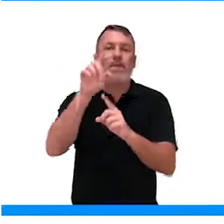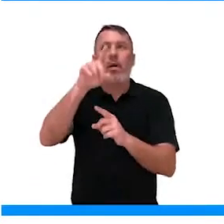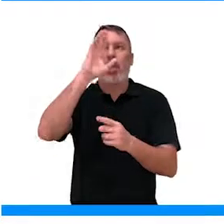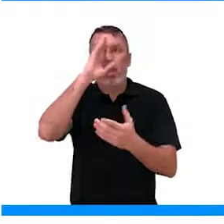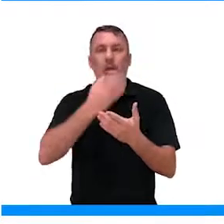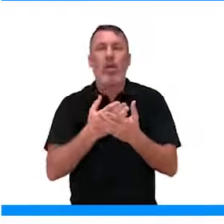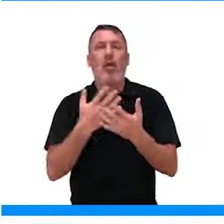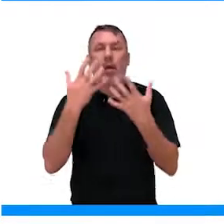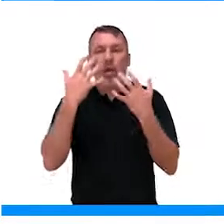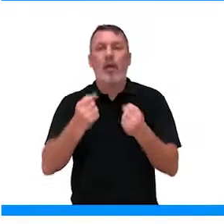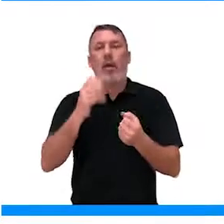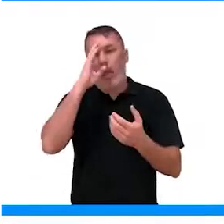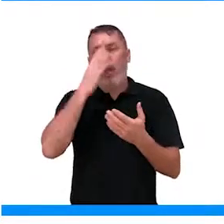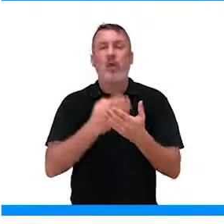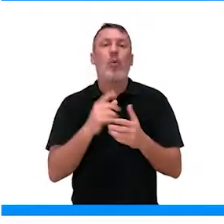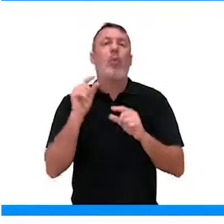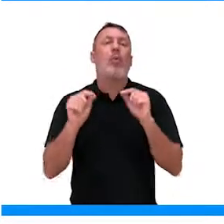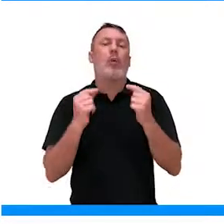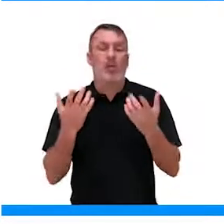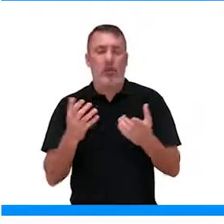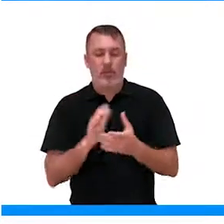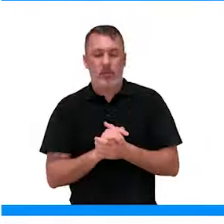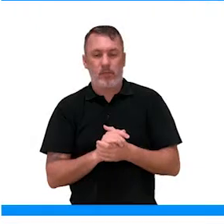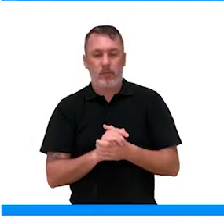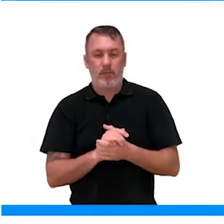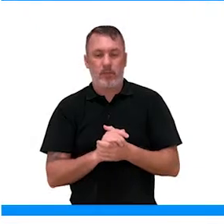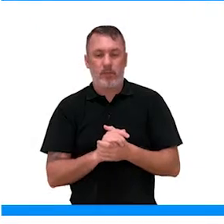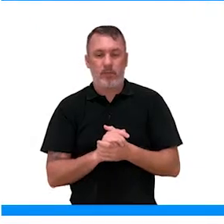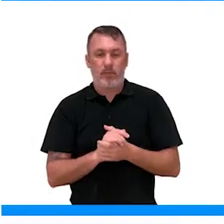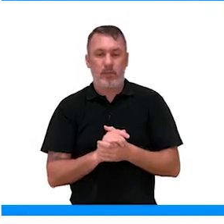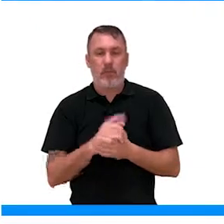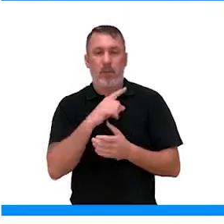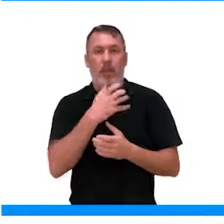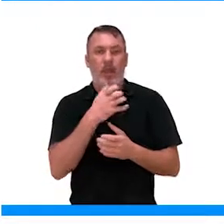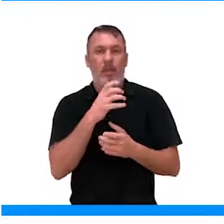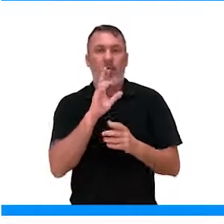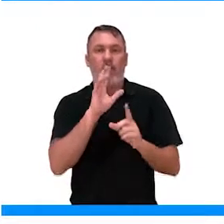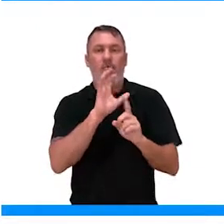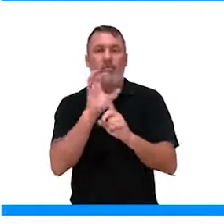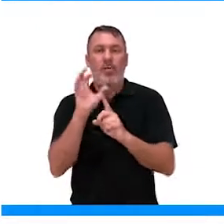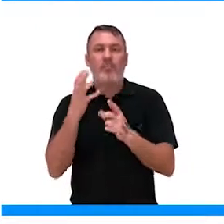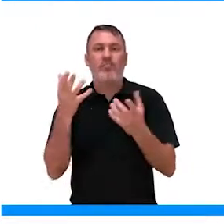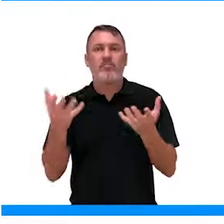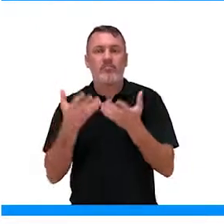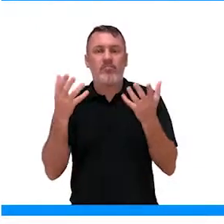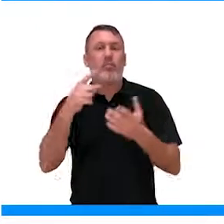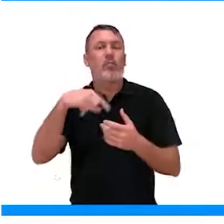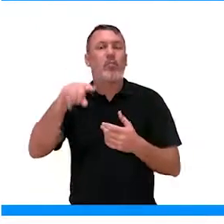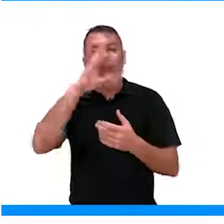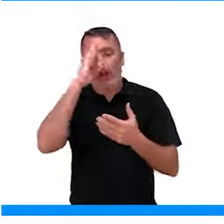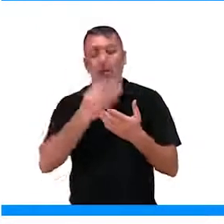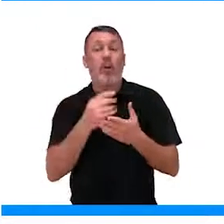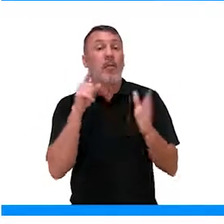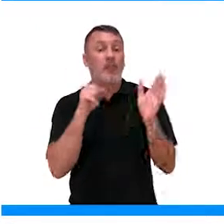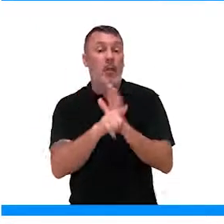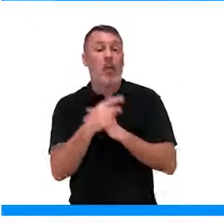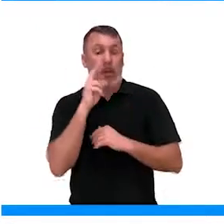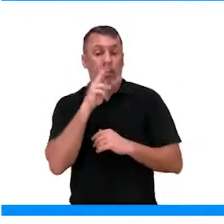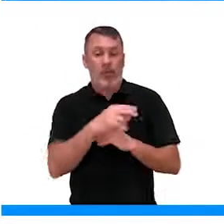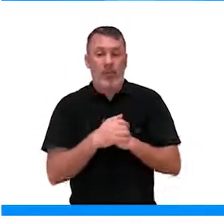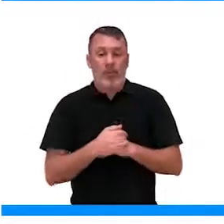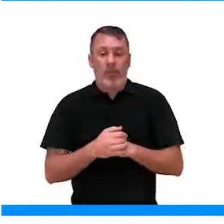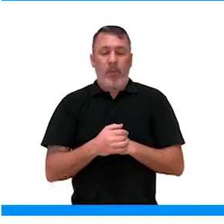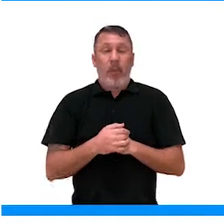imagem, o gênero textual que é cobrado no Enem. E aí, a pergunta a respeito dele